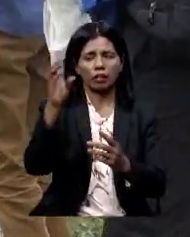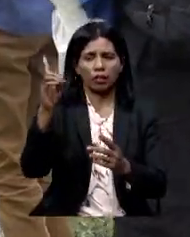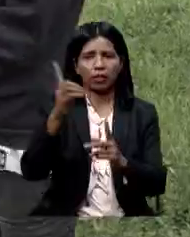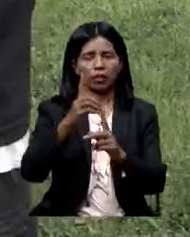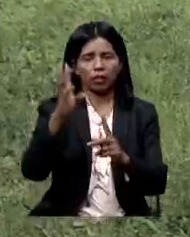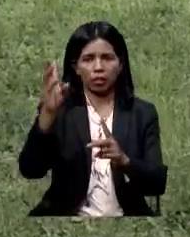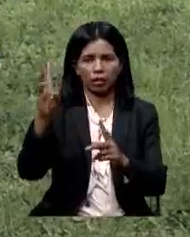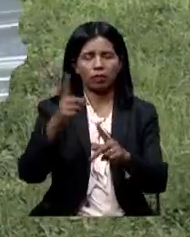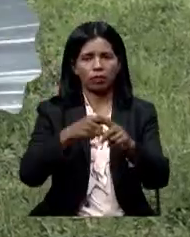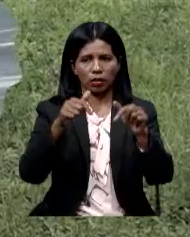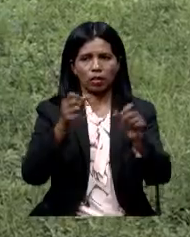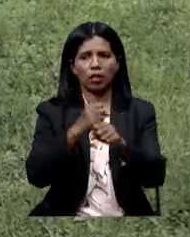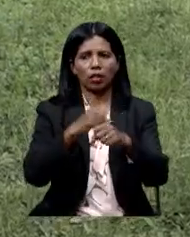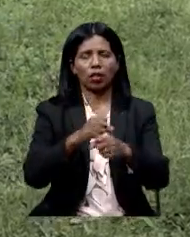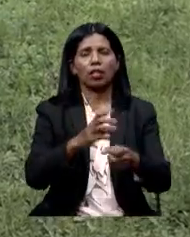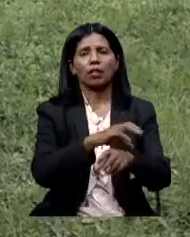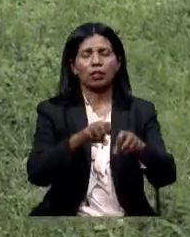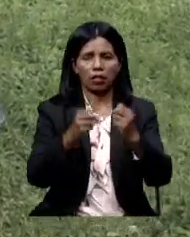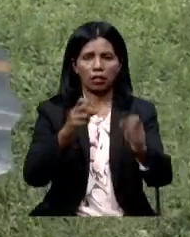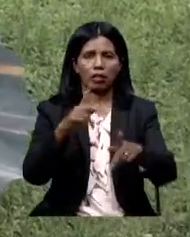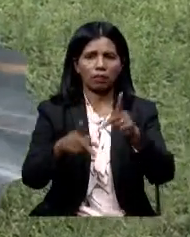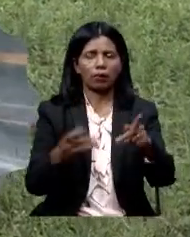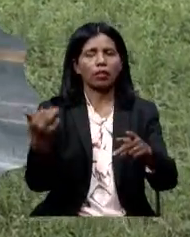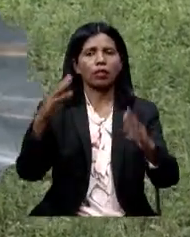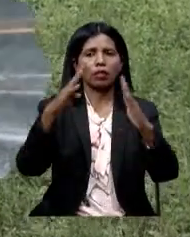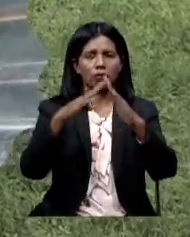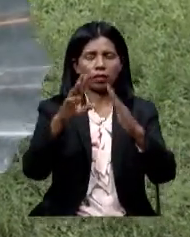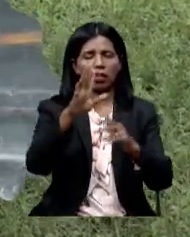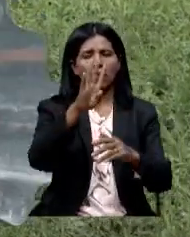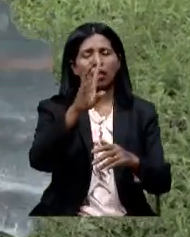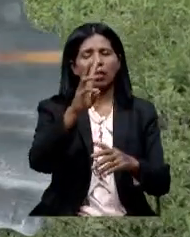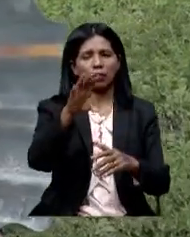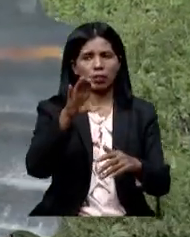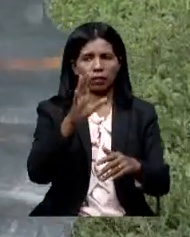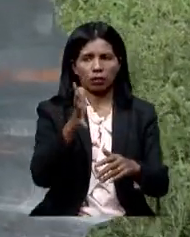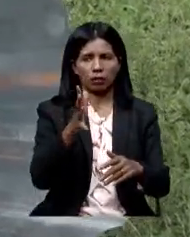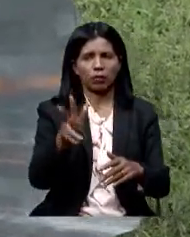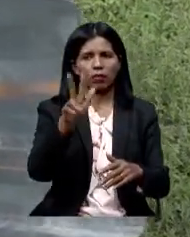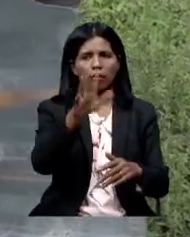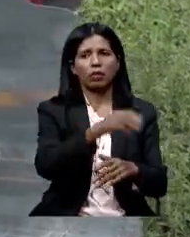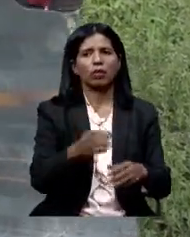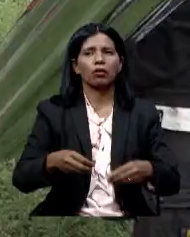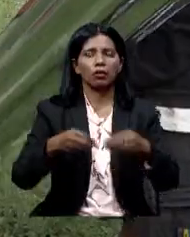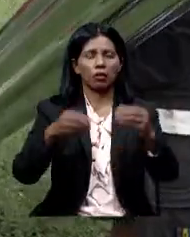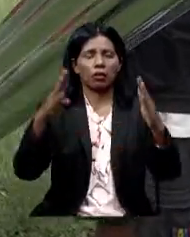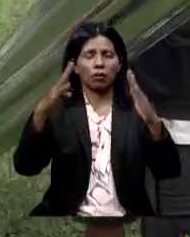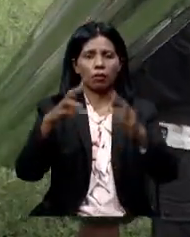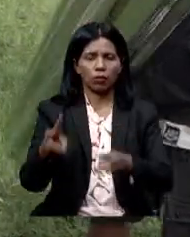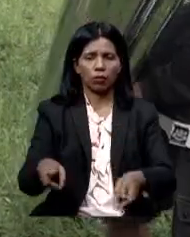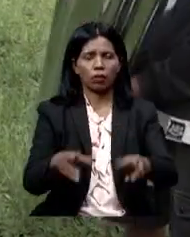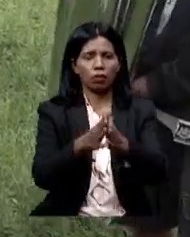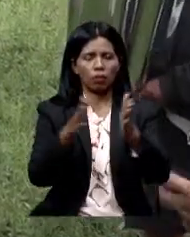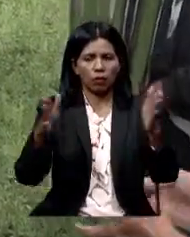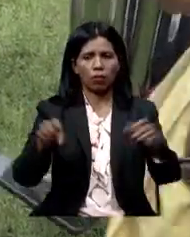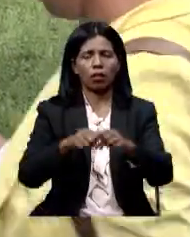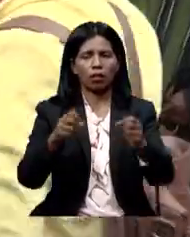de provocar a lei ho de estraga comunidade ni uma atus nen lima nulu resintolu resulta mos motatun ho volume bot ho de hala